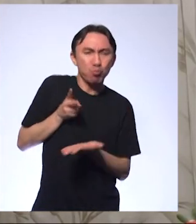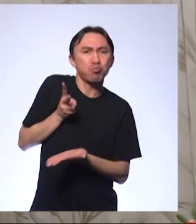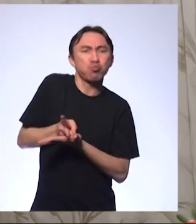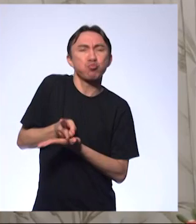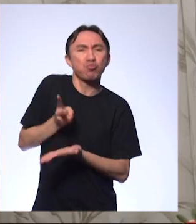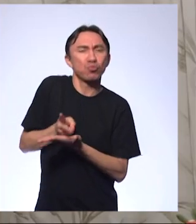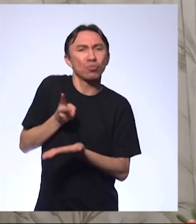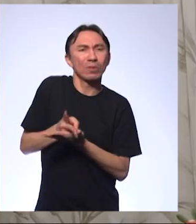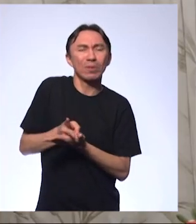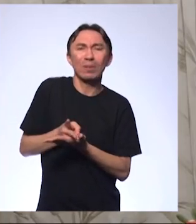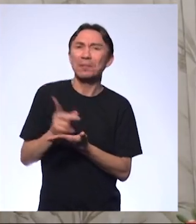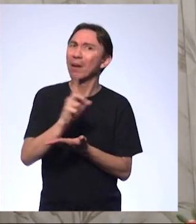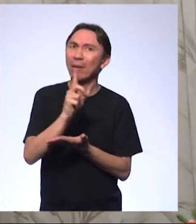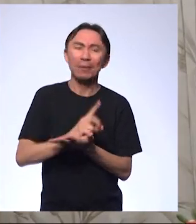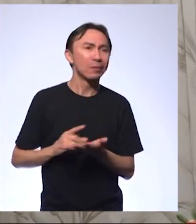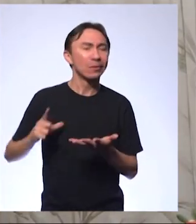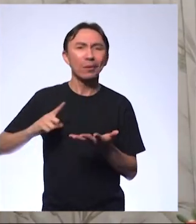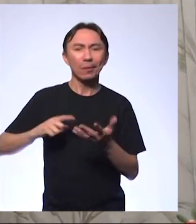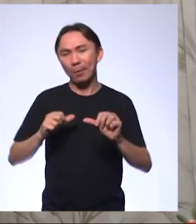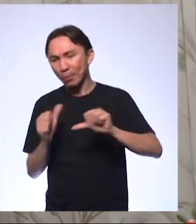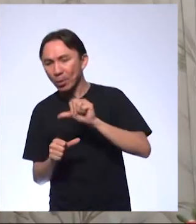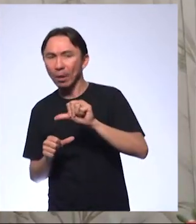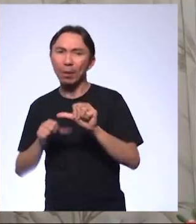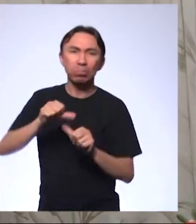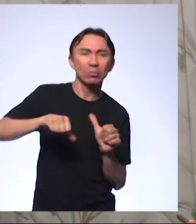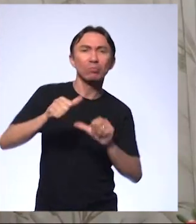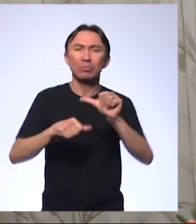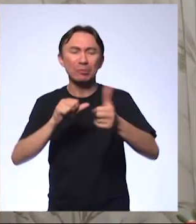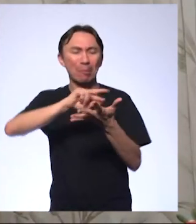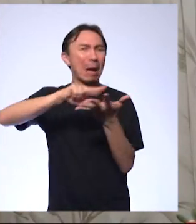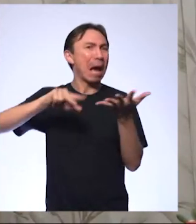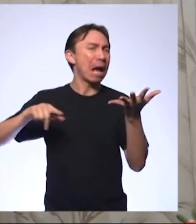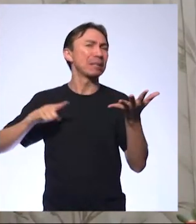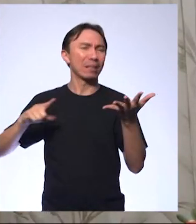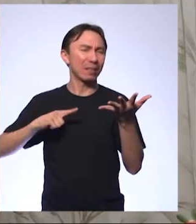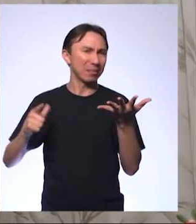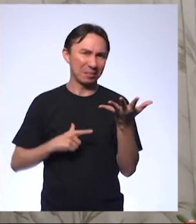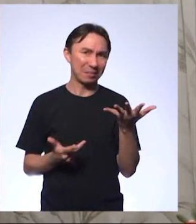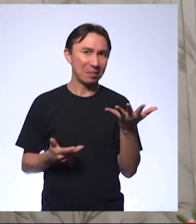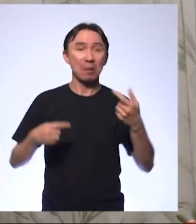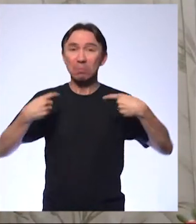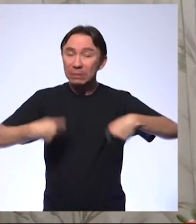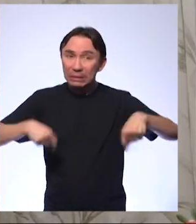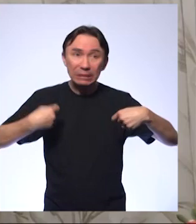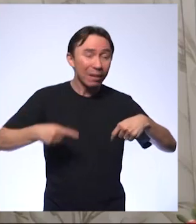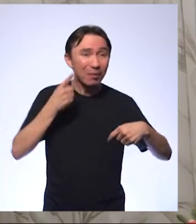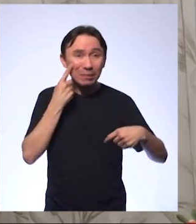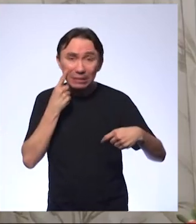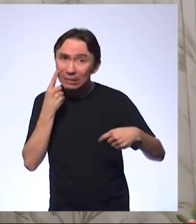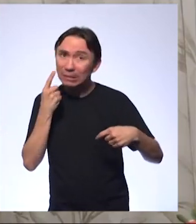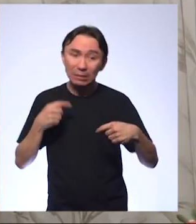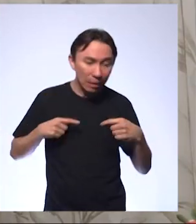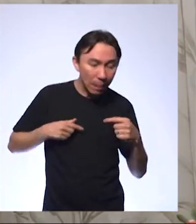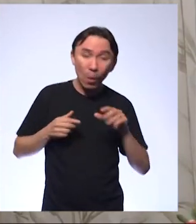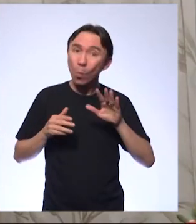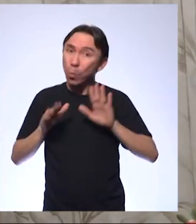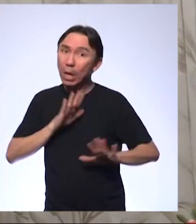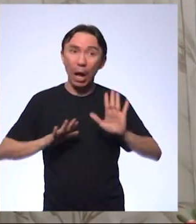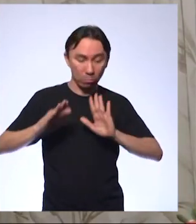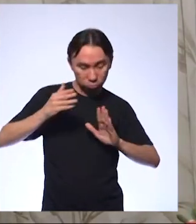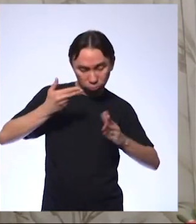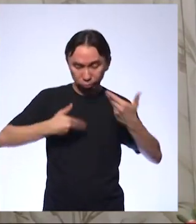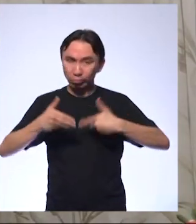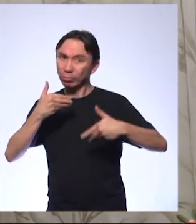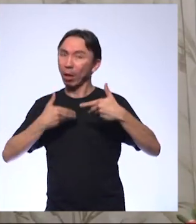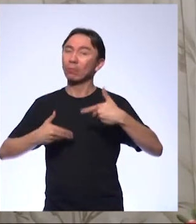nem uma pedra lapidada, sabe? Tem várias faces, vários aspectos que a gente precisa e merece de cuidado. Não vou